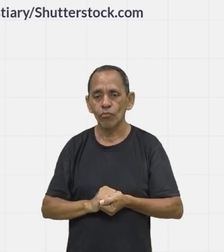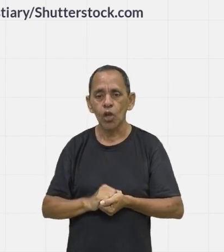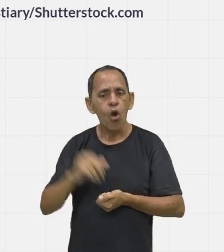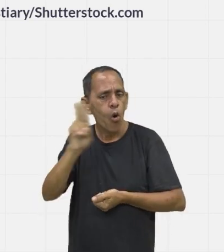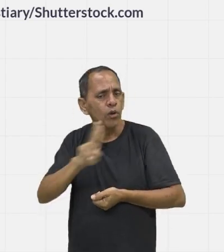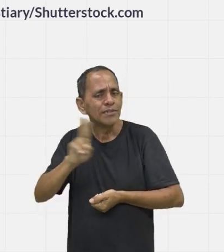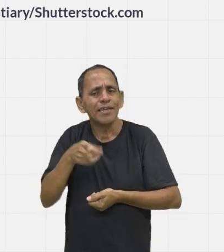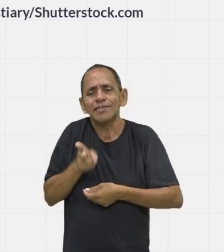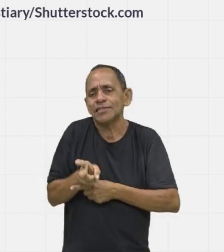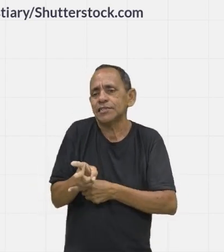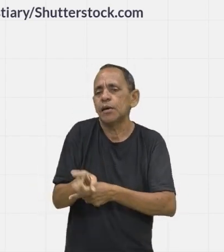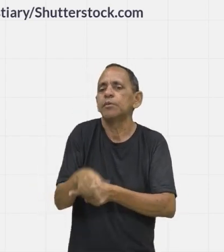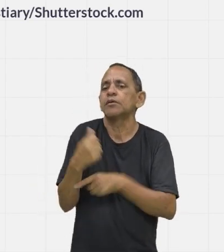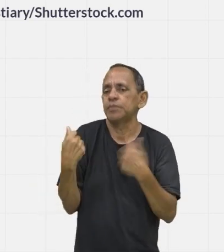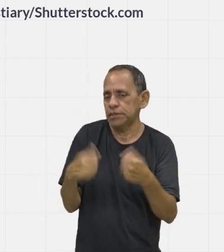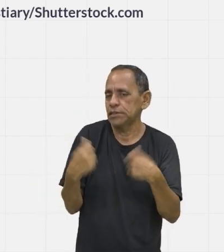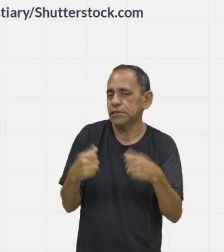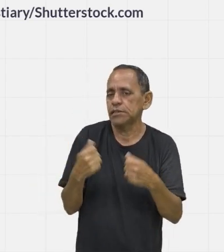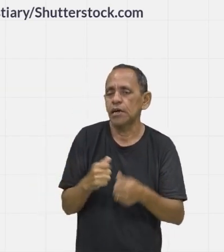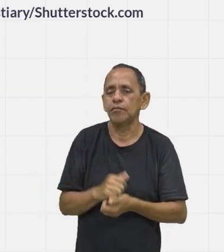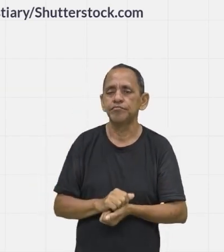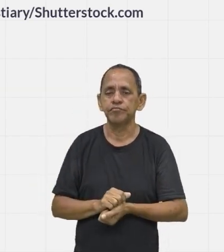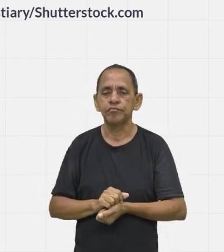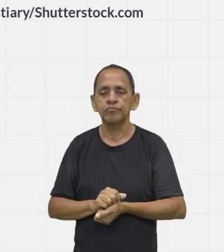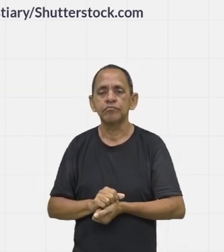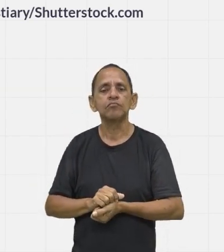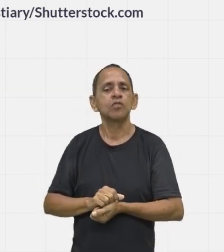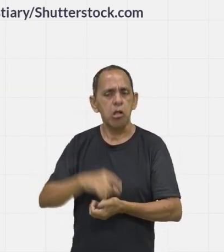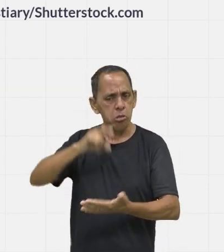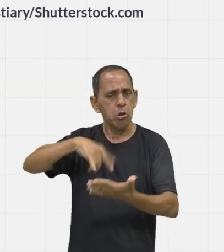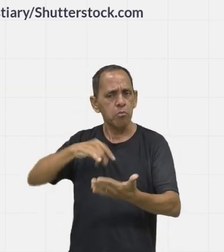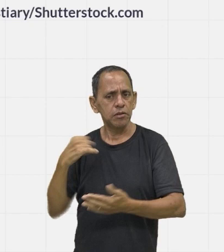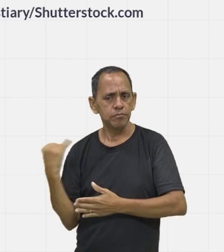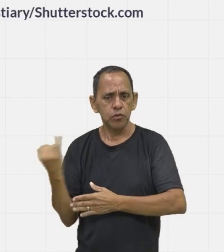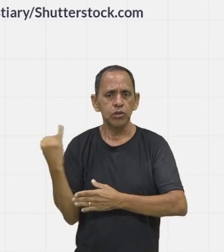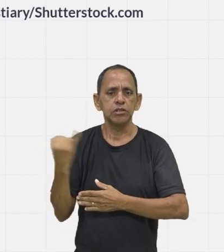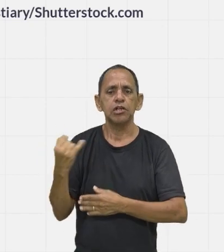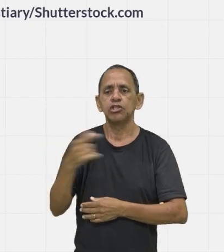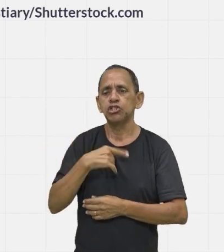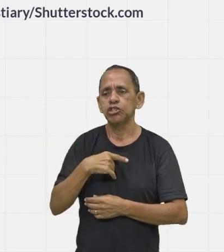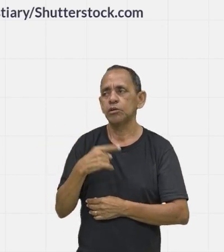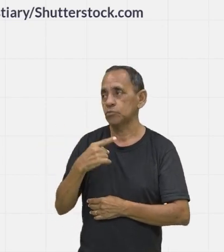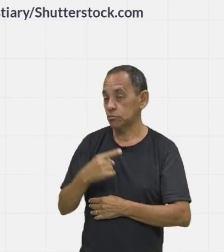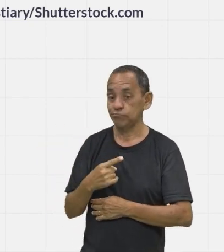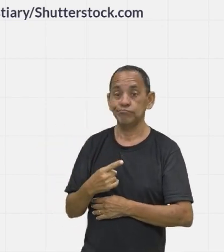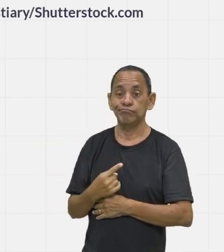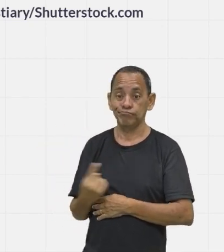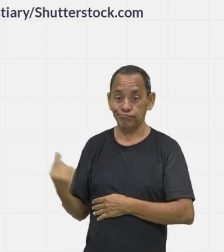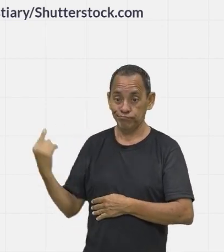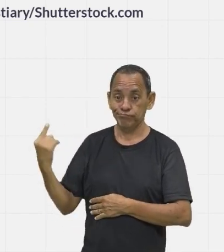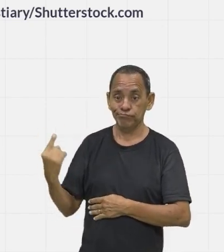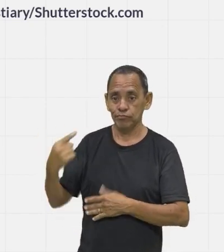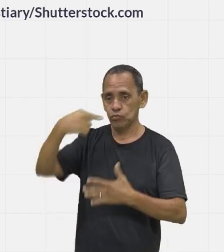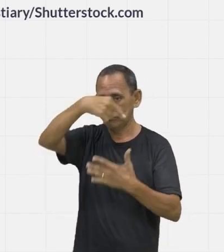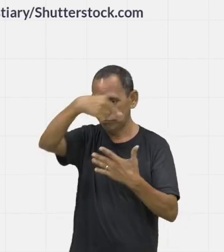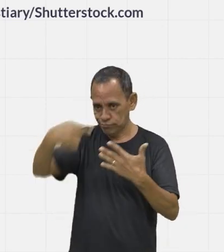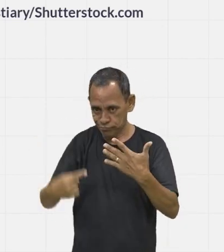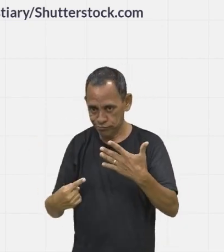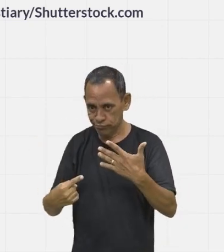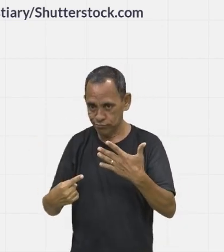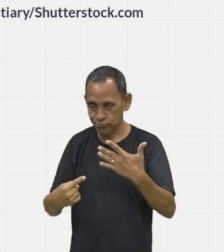É um documento muito importante. E temos outras informações, né, professora? Exatamente. A data de aulas